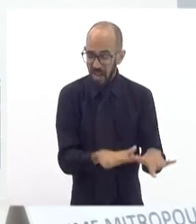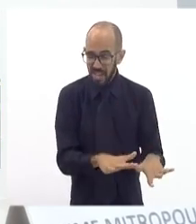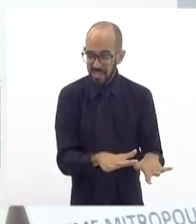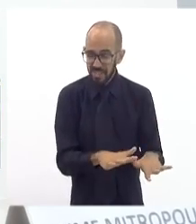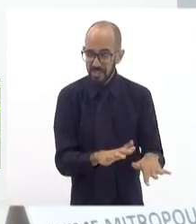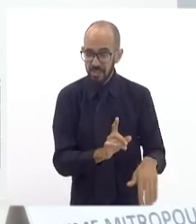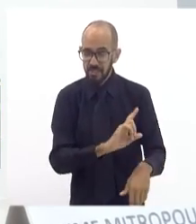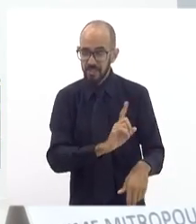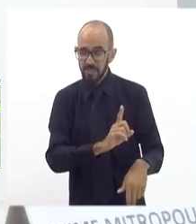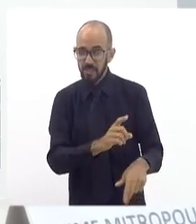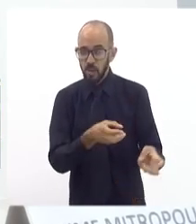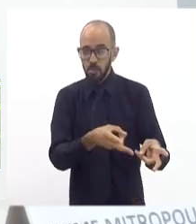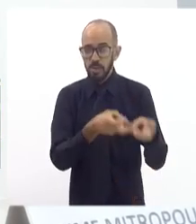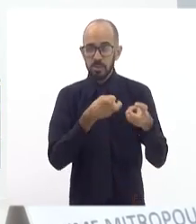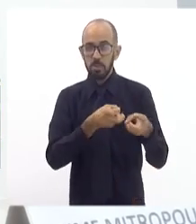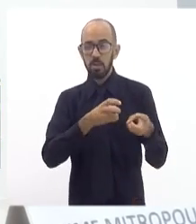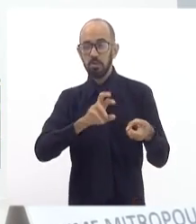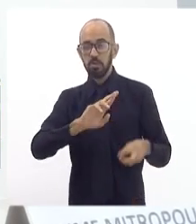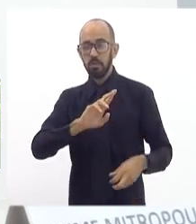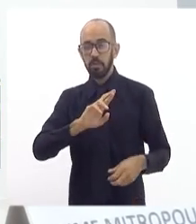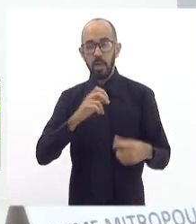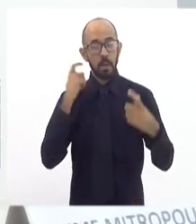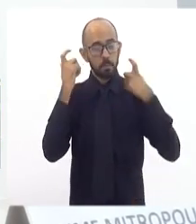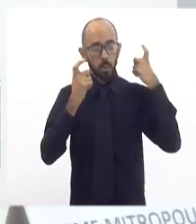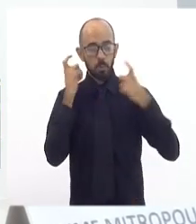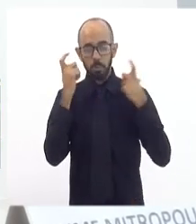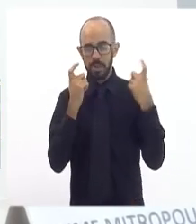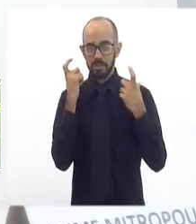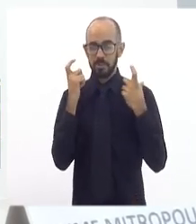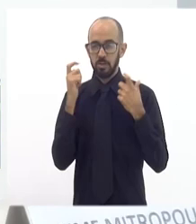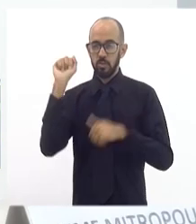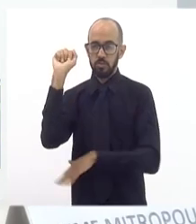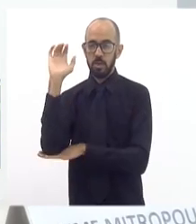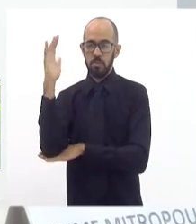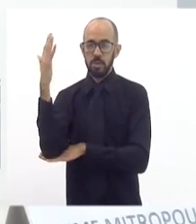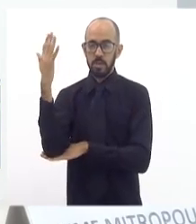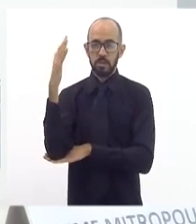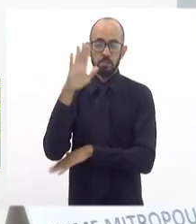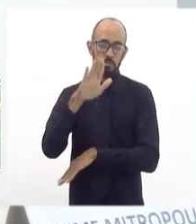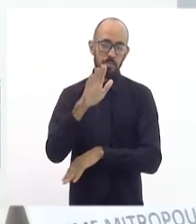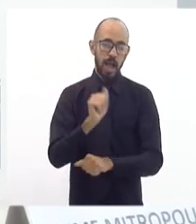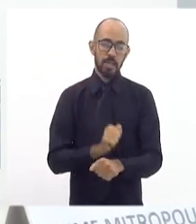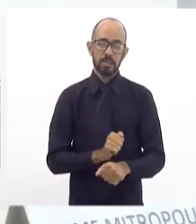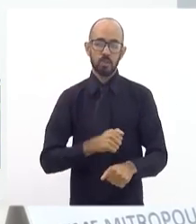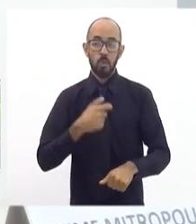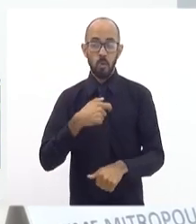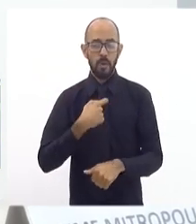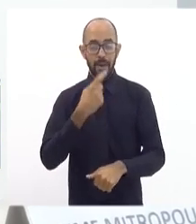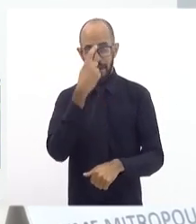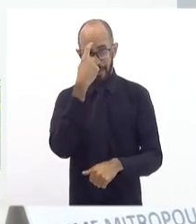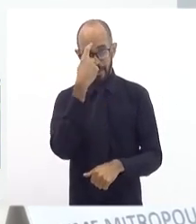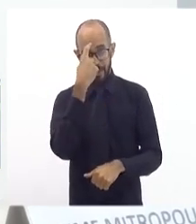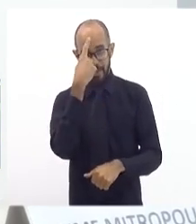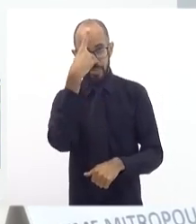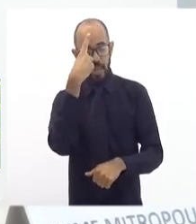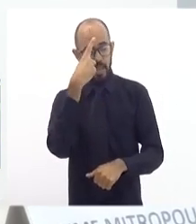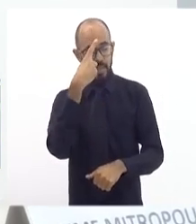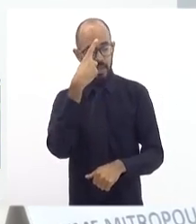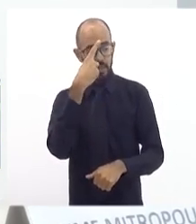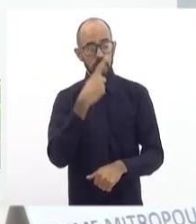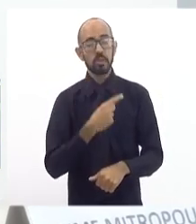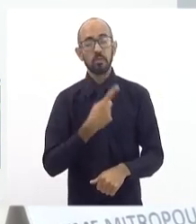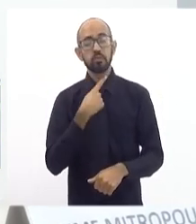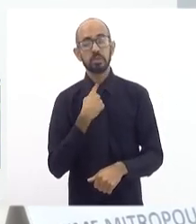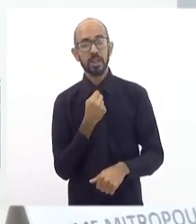mostraram satisfatoriamente preocupados com o meio ambiente mas sim com a boa-fé do Empreendedor está escrito nos pareceres dos